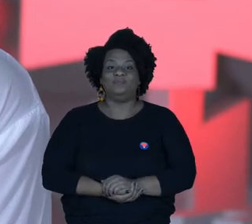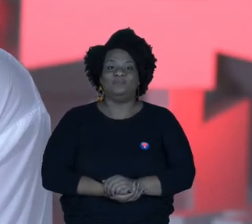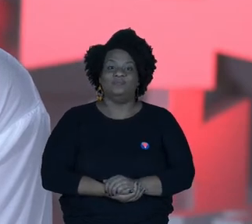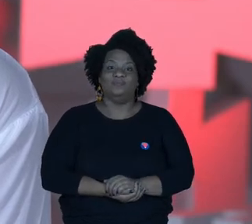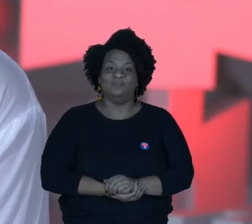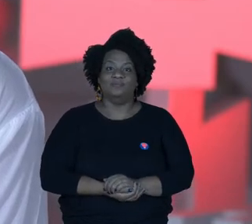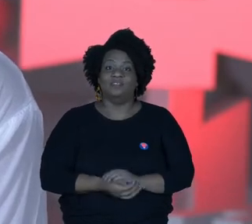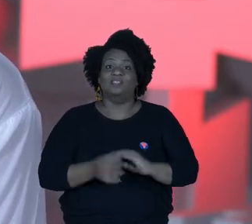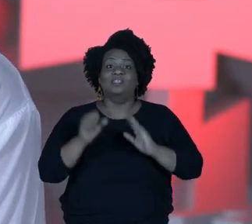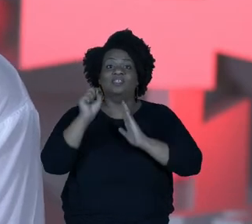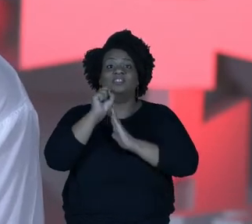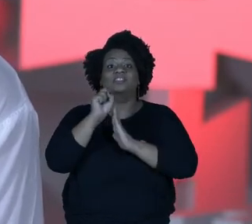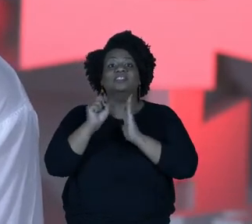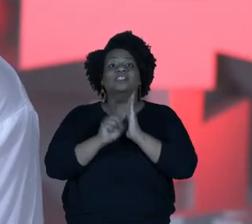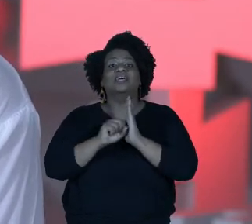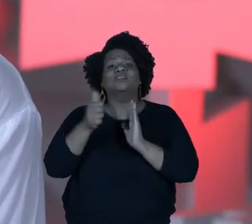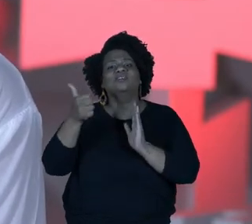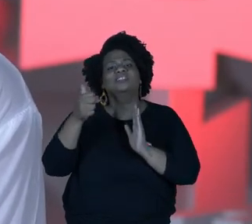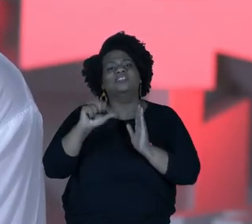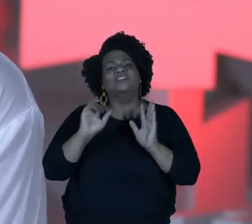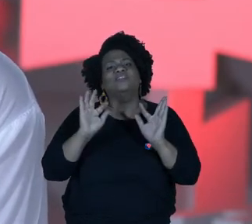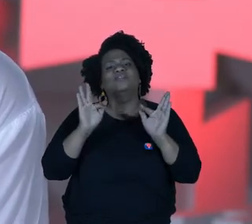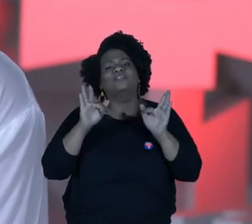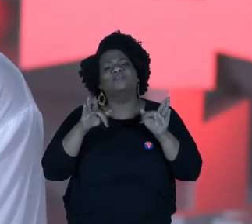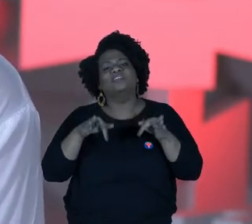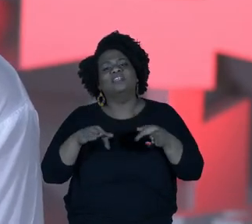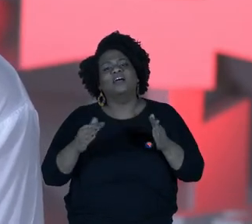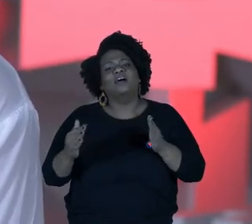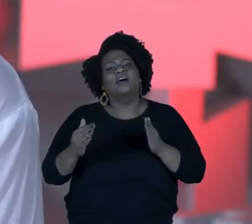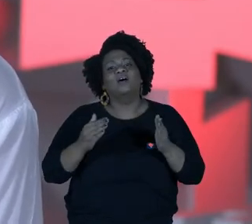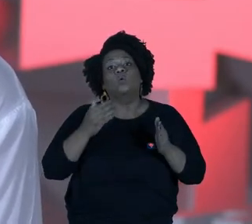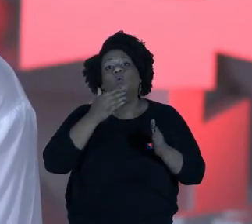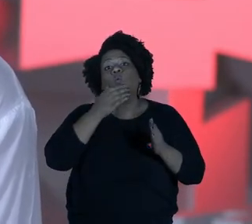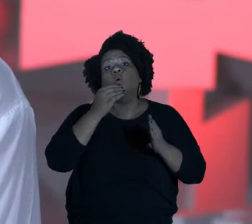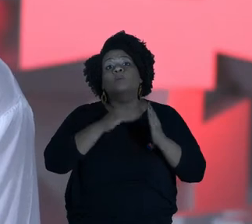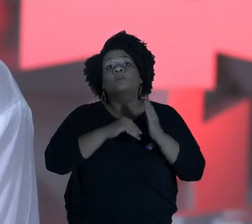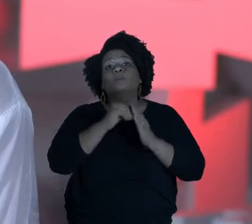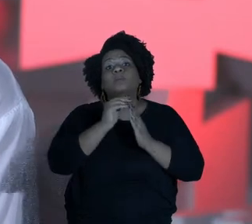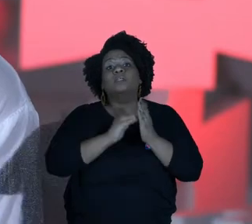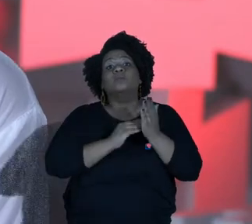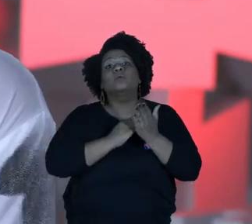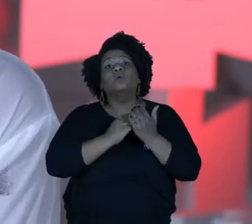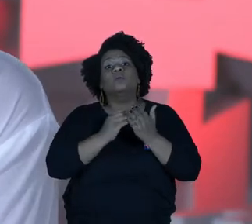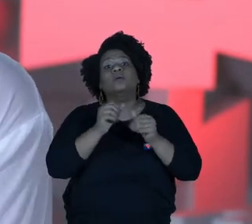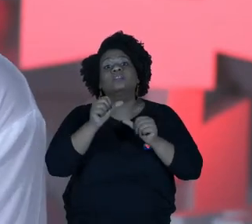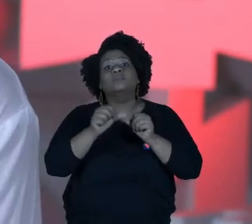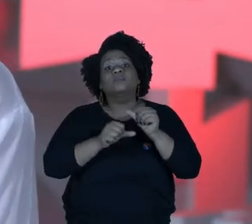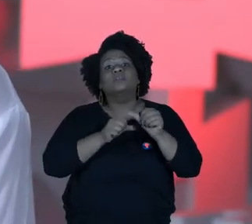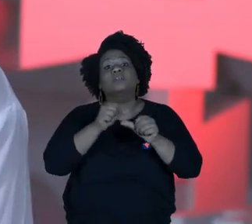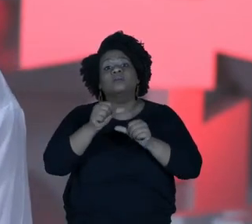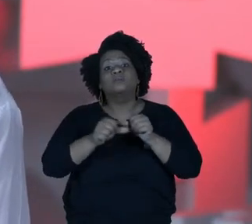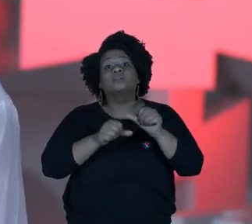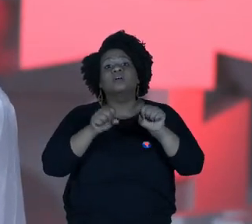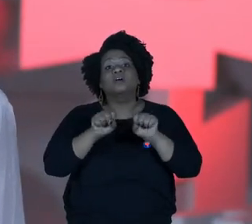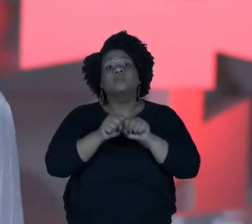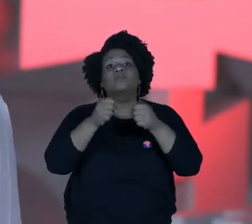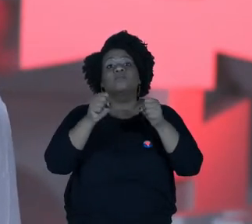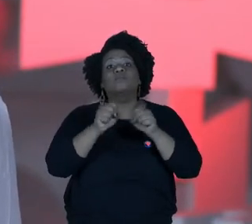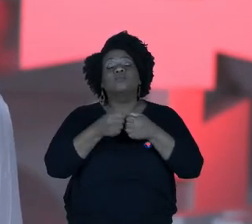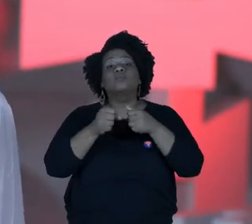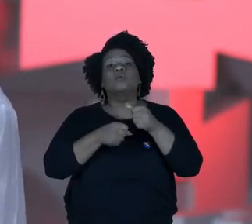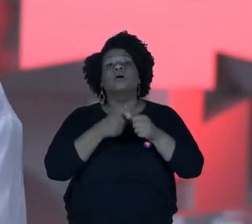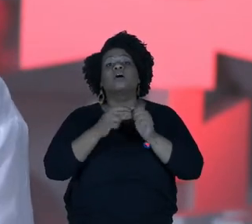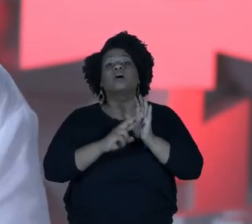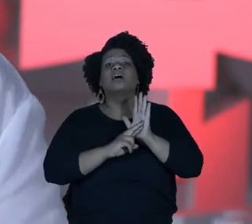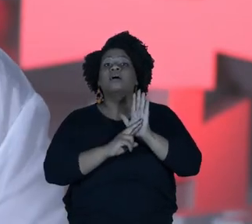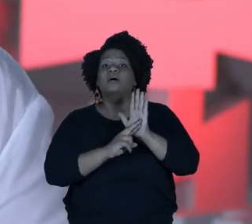No século XIX, finalzinho, os pintores começam a romper de outra maneira também com a representação